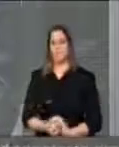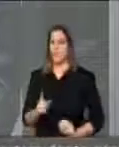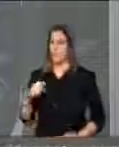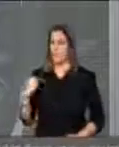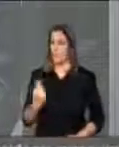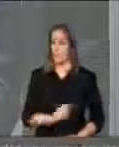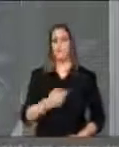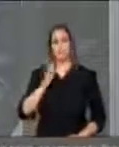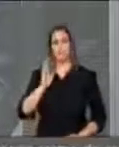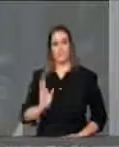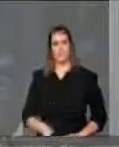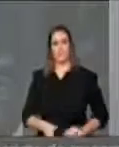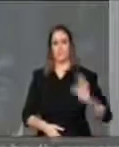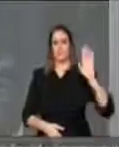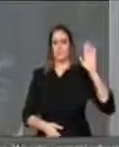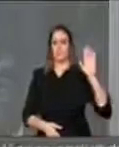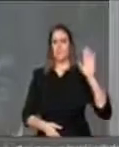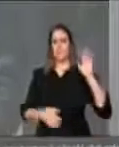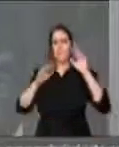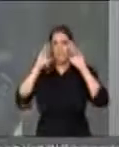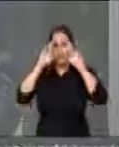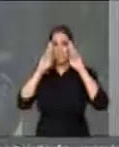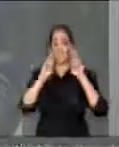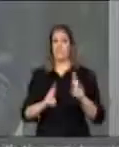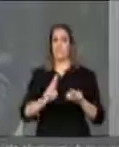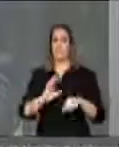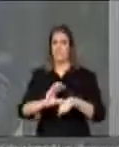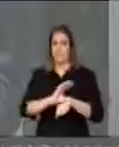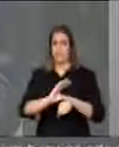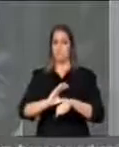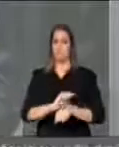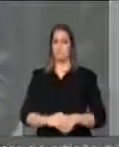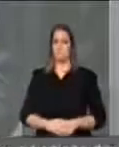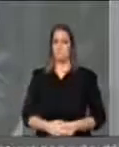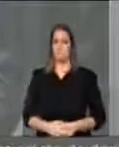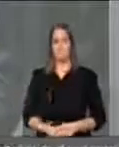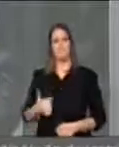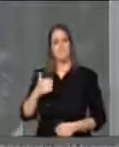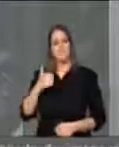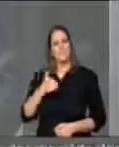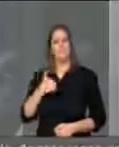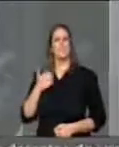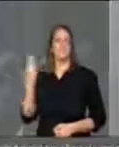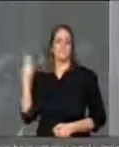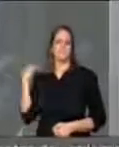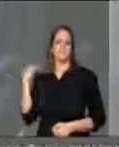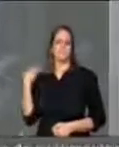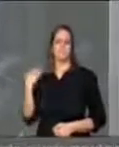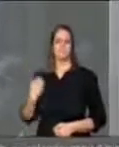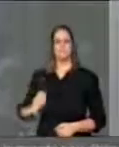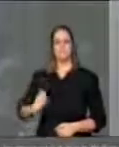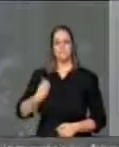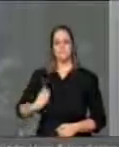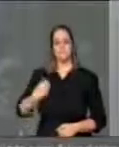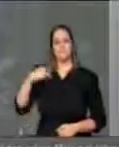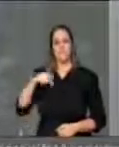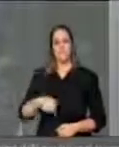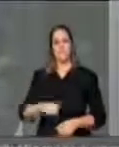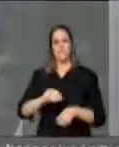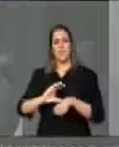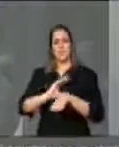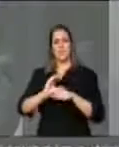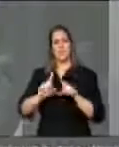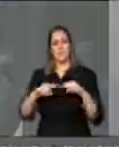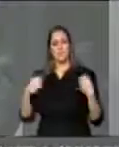juramos respeitar. Pessoalmente, tive o privilégio de ser presidido na Constituinte de